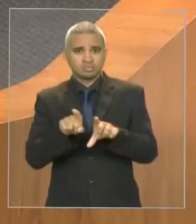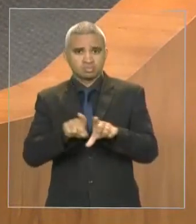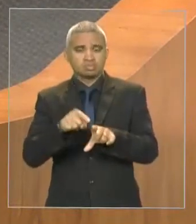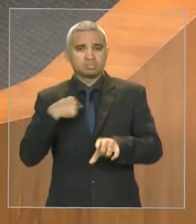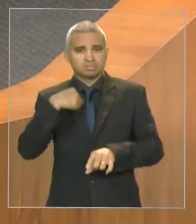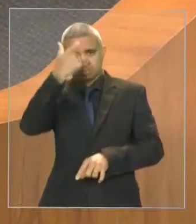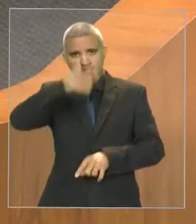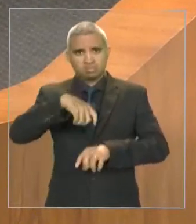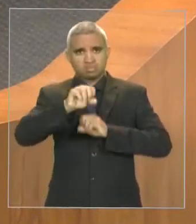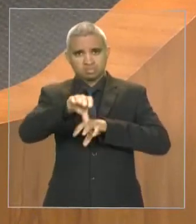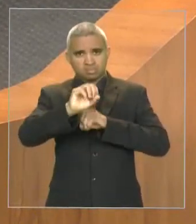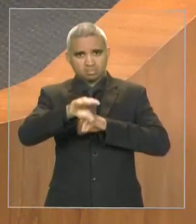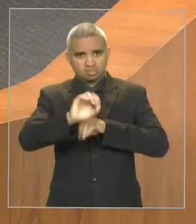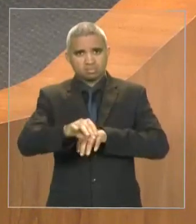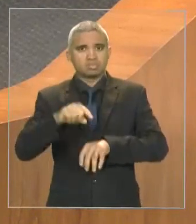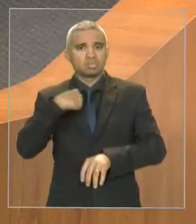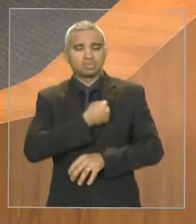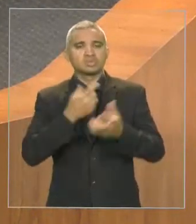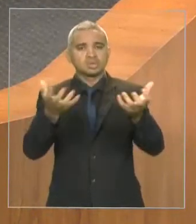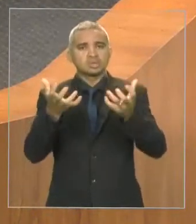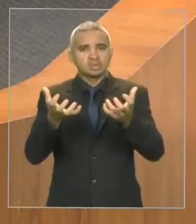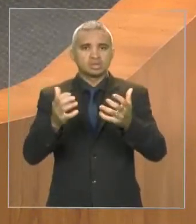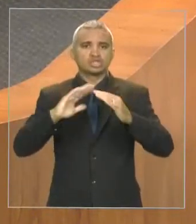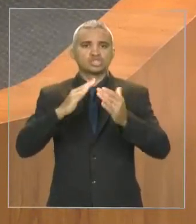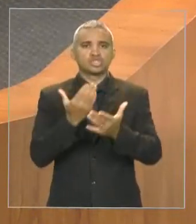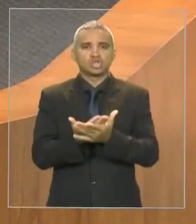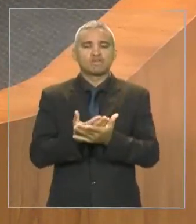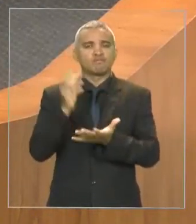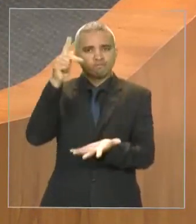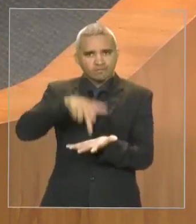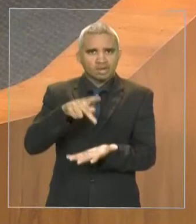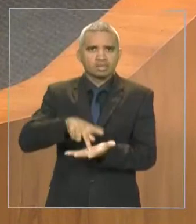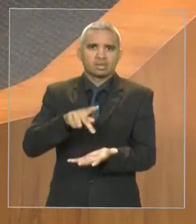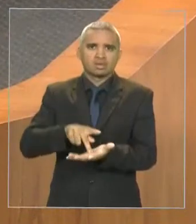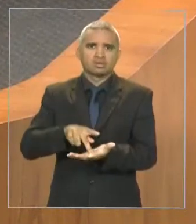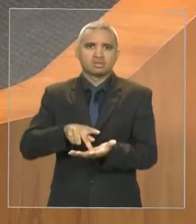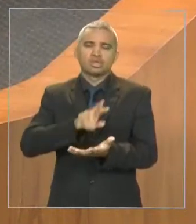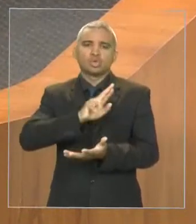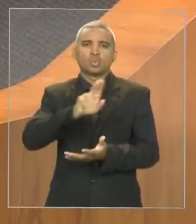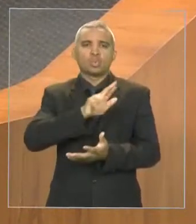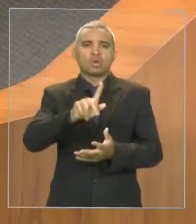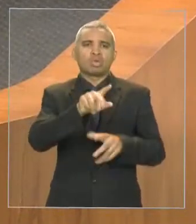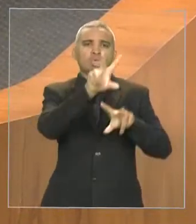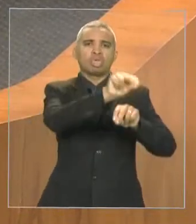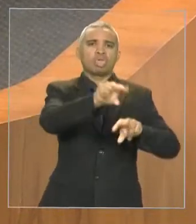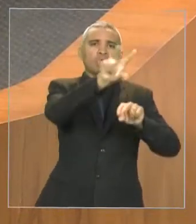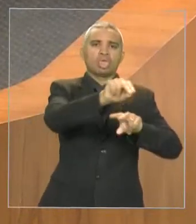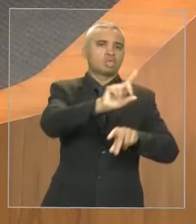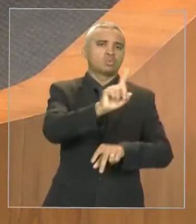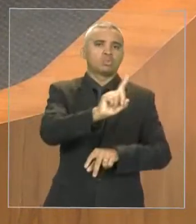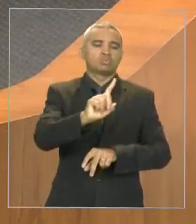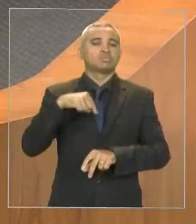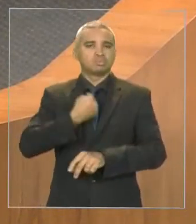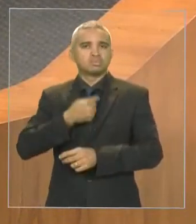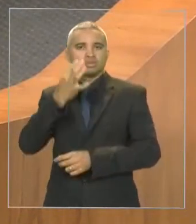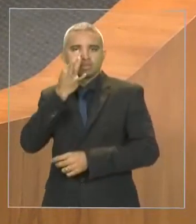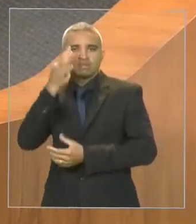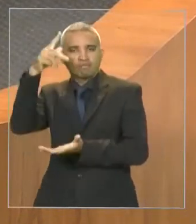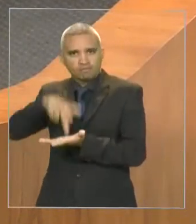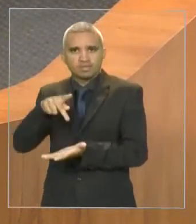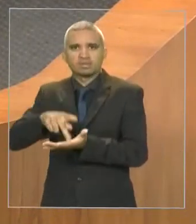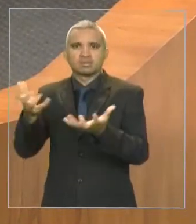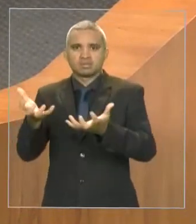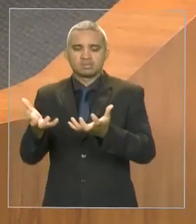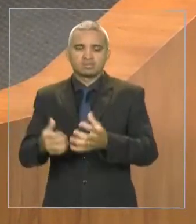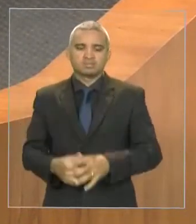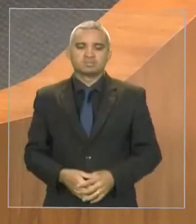escola pública real, verdadeira, da realidade e não da propaganda. Para finalizar, senhor presidente,